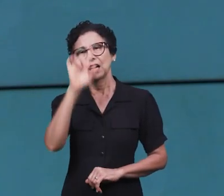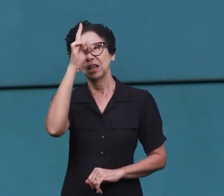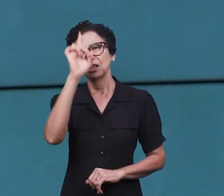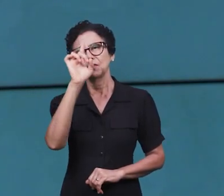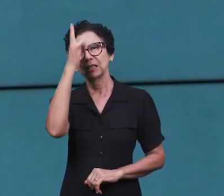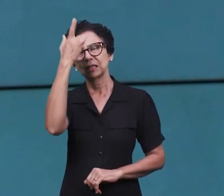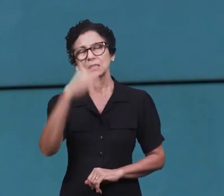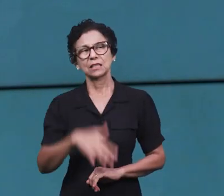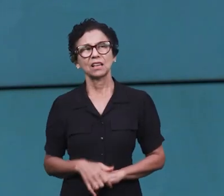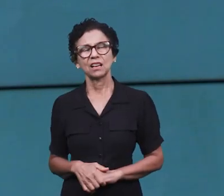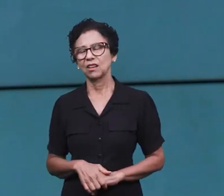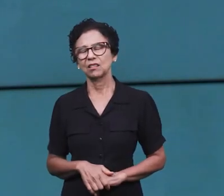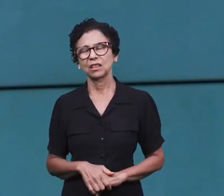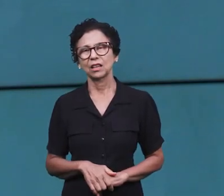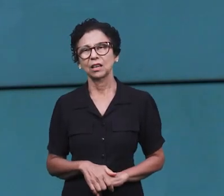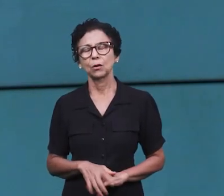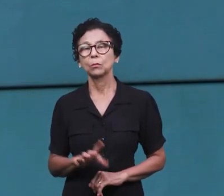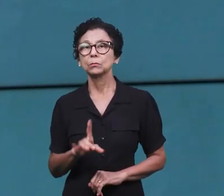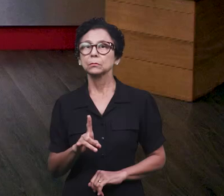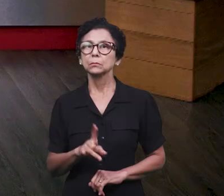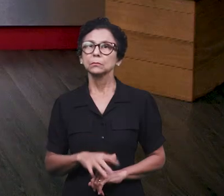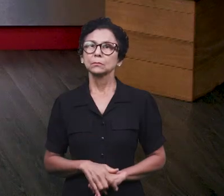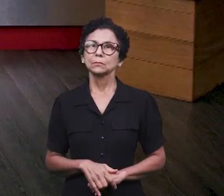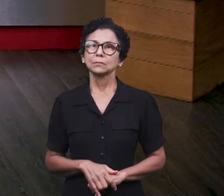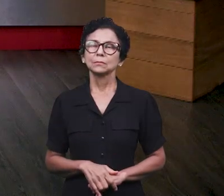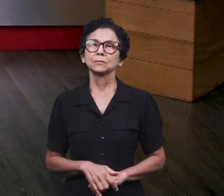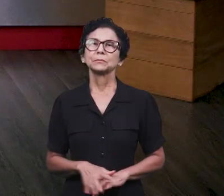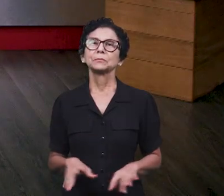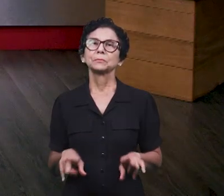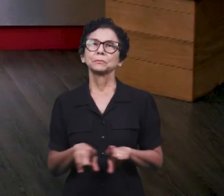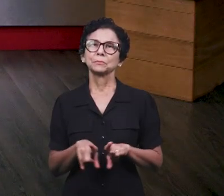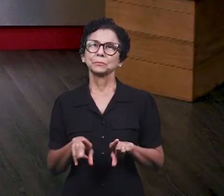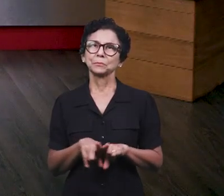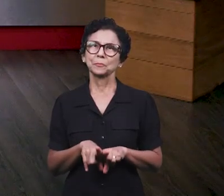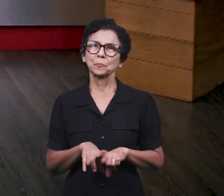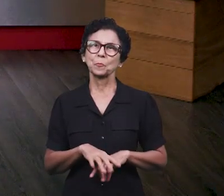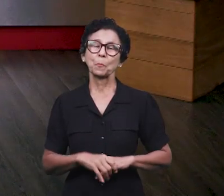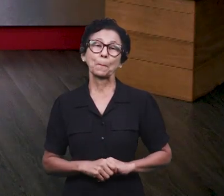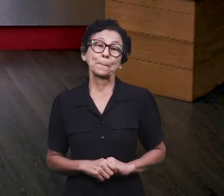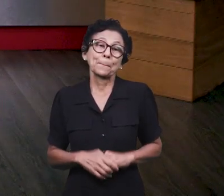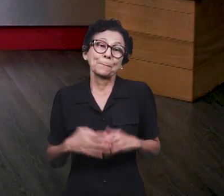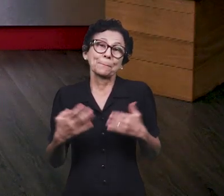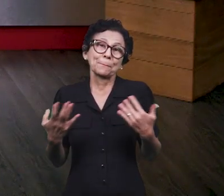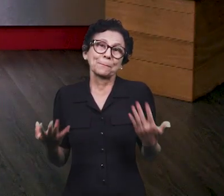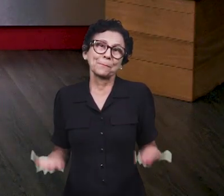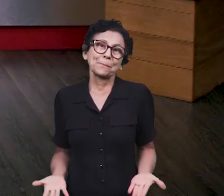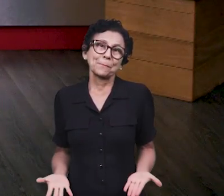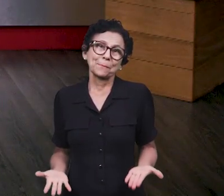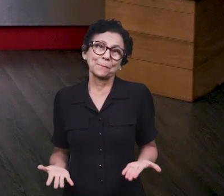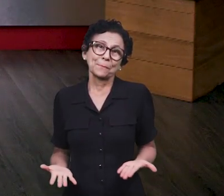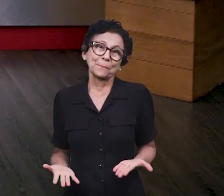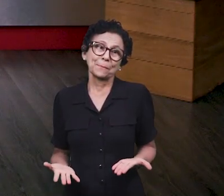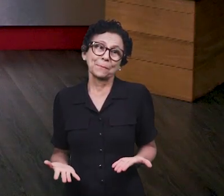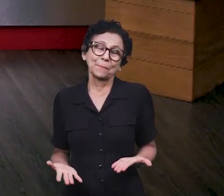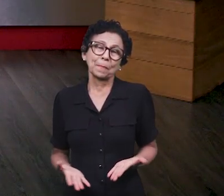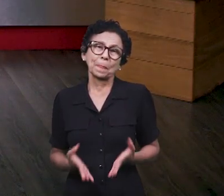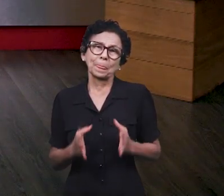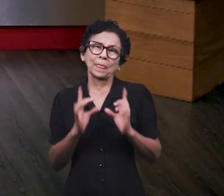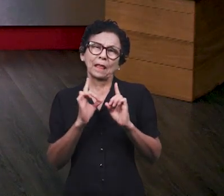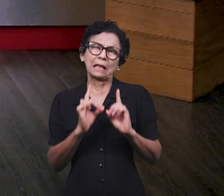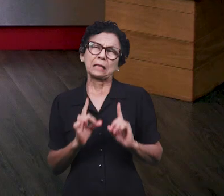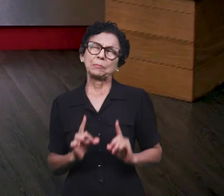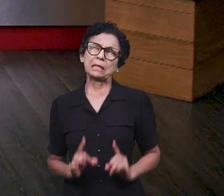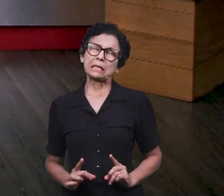problema psicológico através da dor. Por outro lado, não se pode deixar a depressão de lado ao avaliar